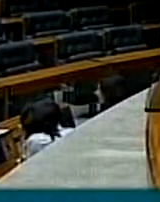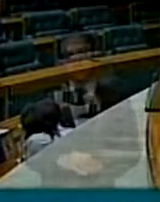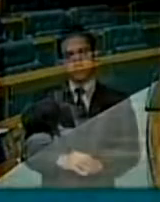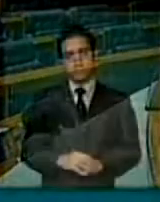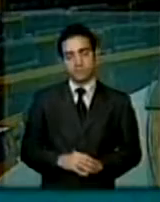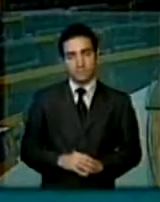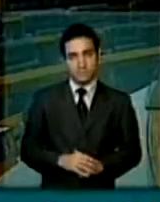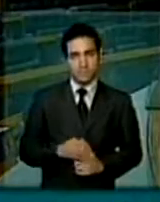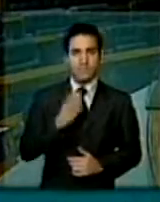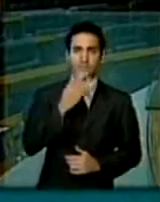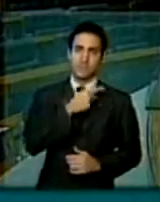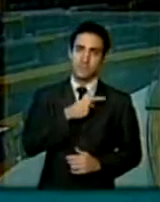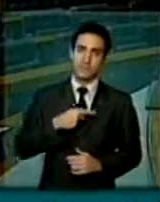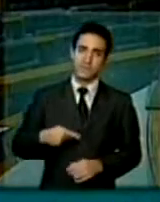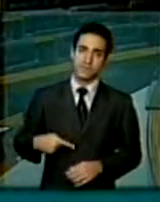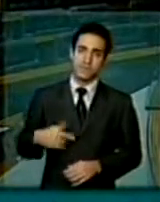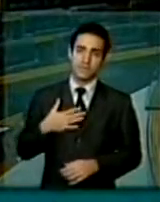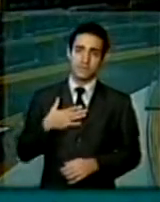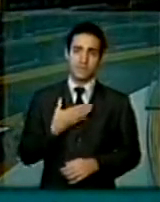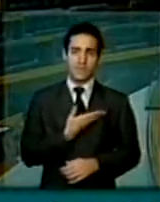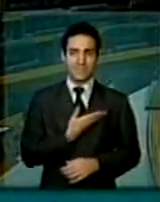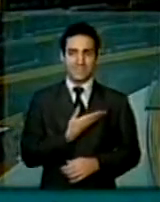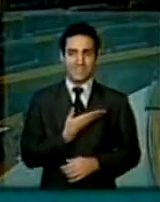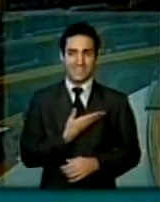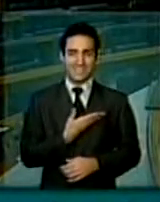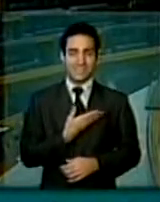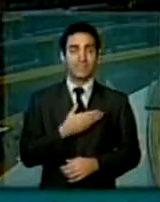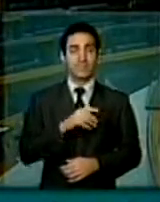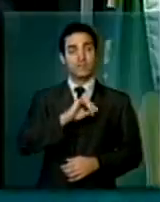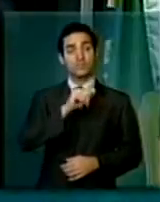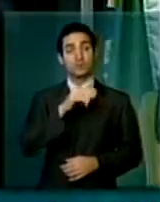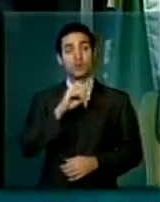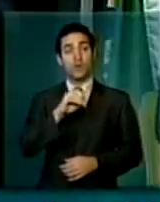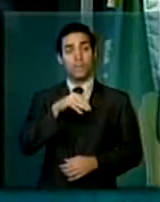Senhor presidente, meu caro amigo deputado João Matos,